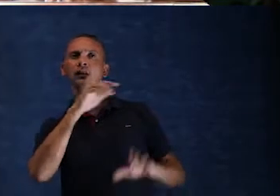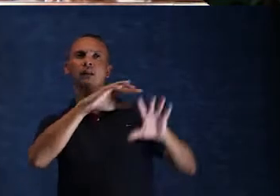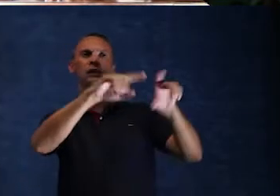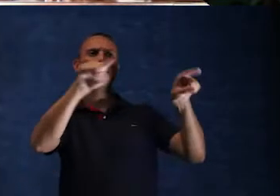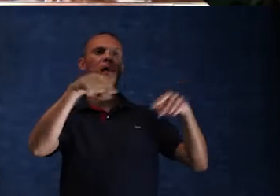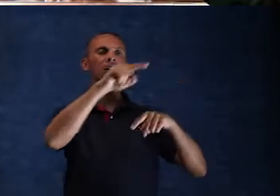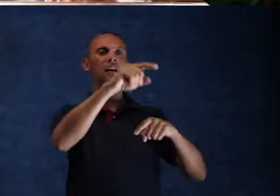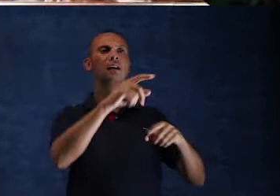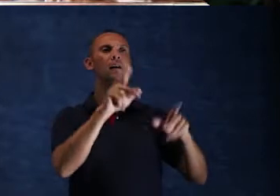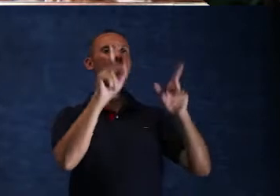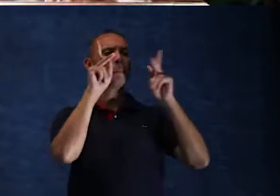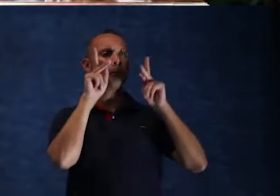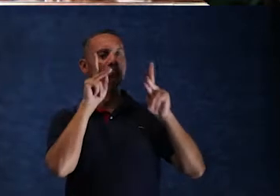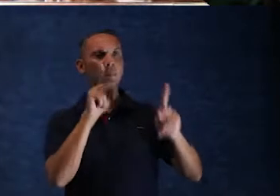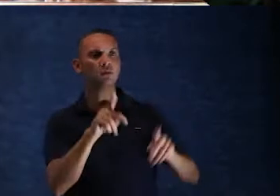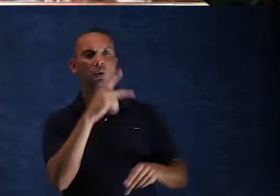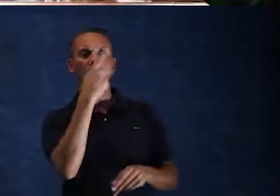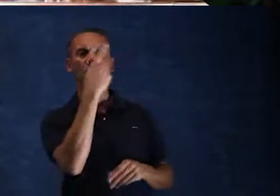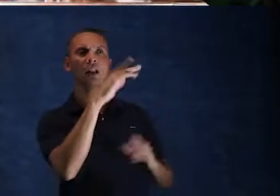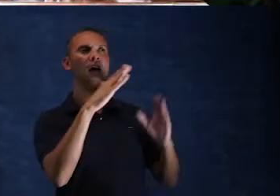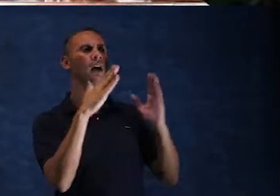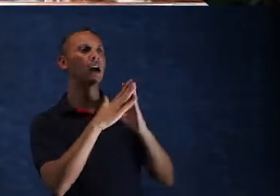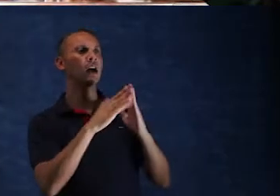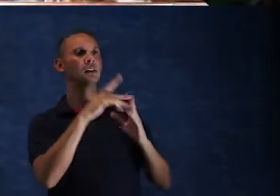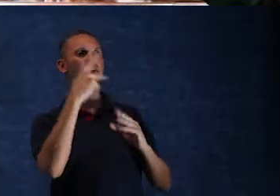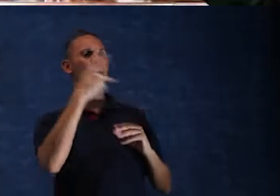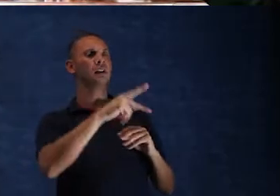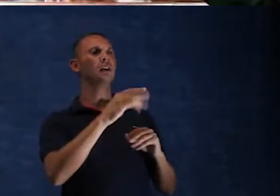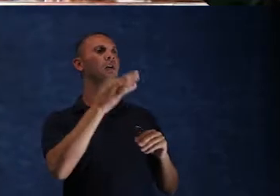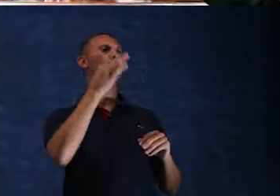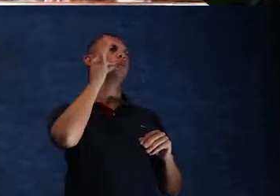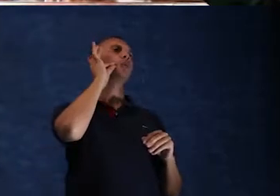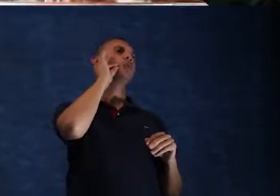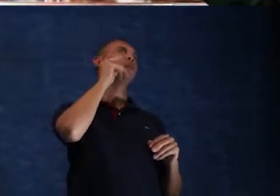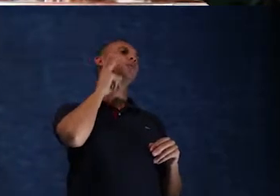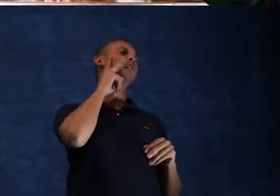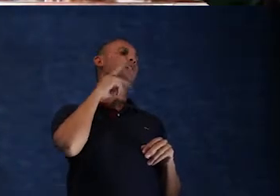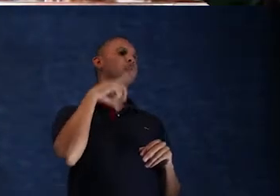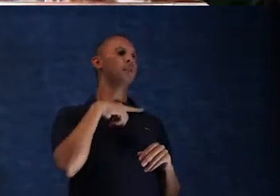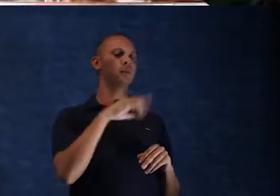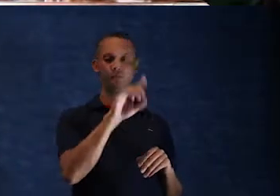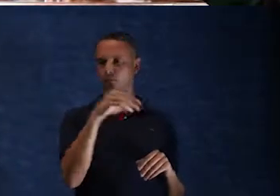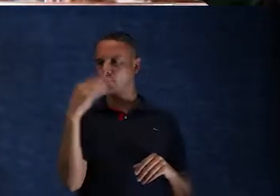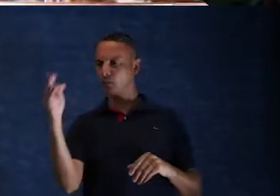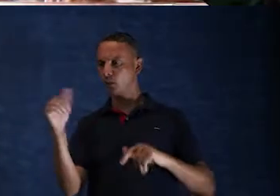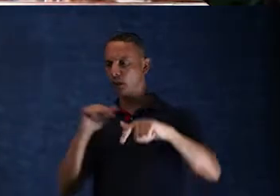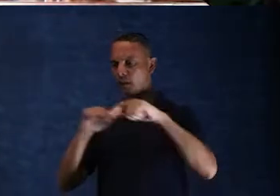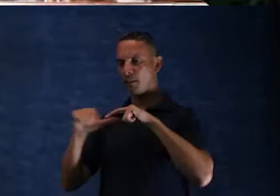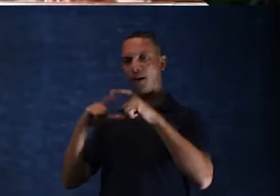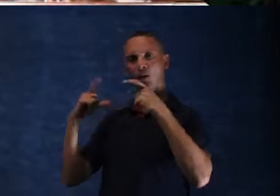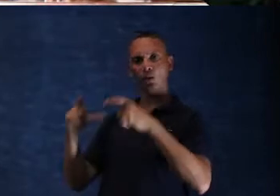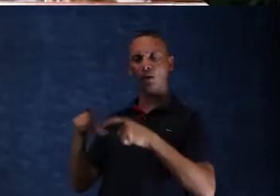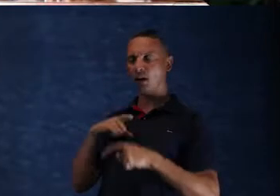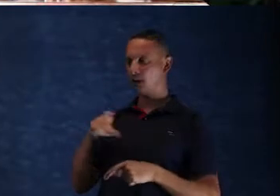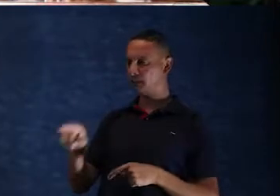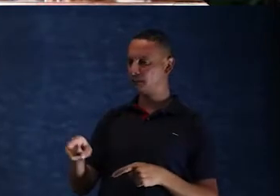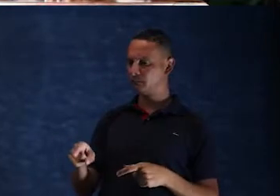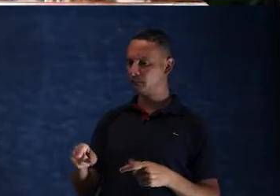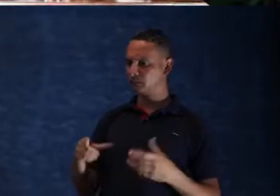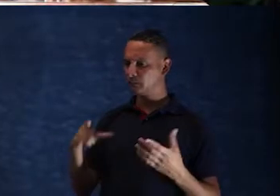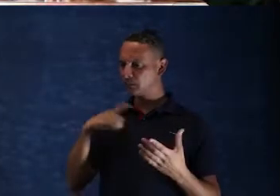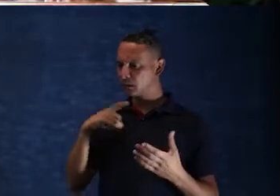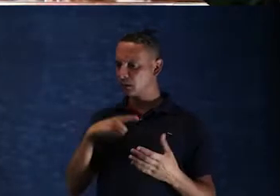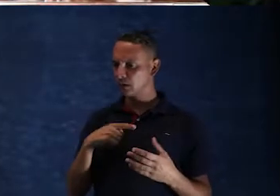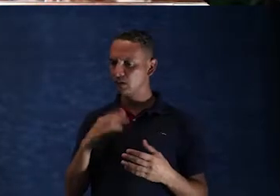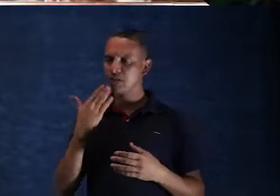origem da vítima, com seu vinho do Porto e suas roupas de boa qualidade. Do outro, seu local de trabalho, imerso na